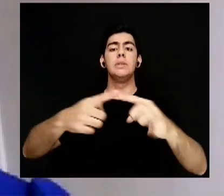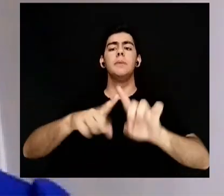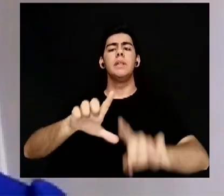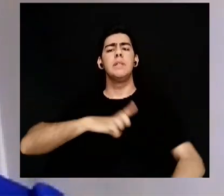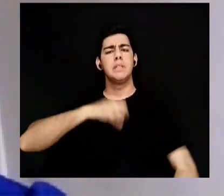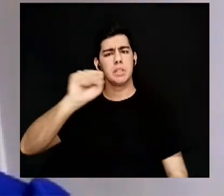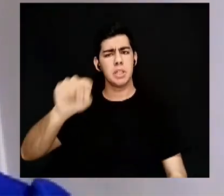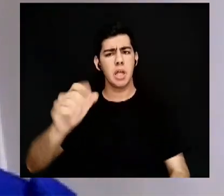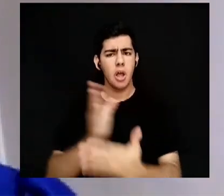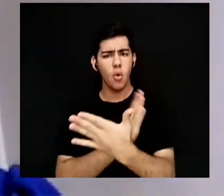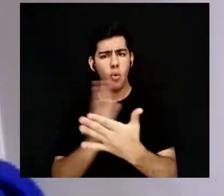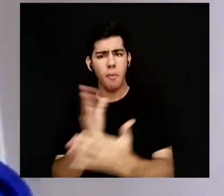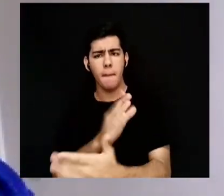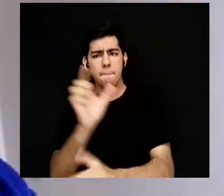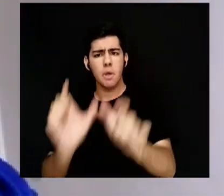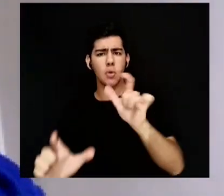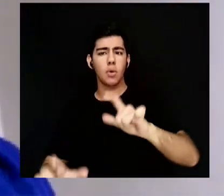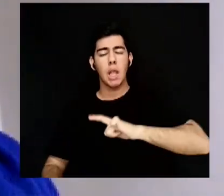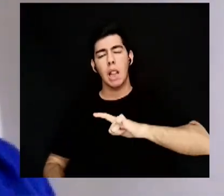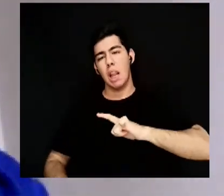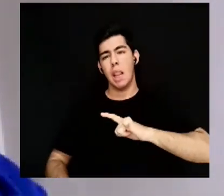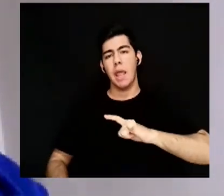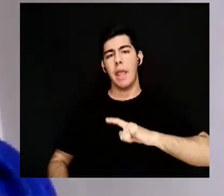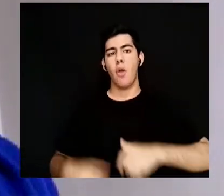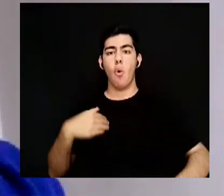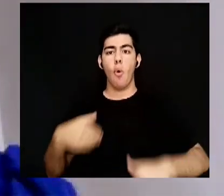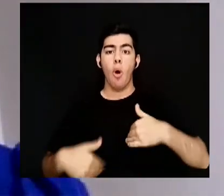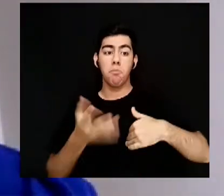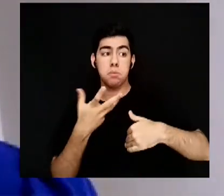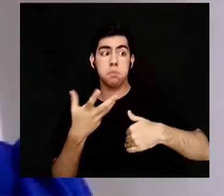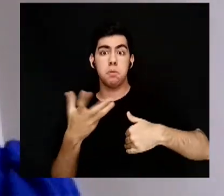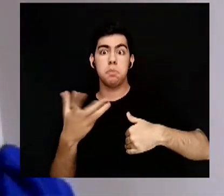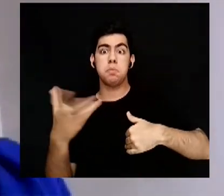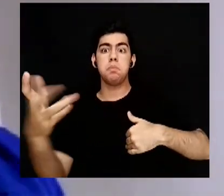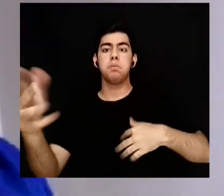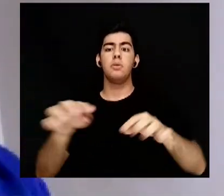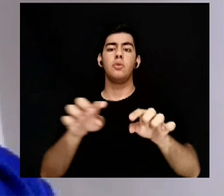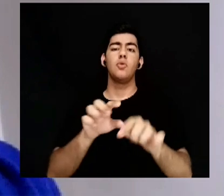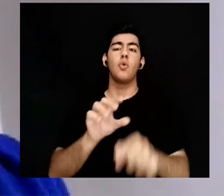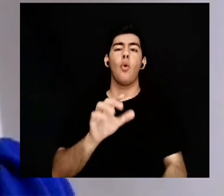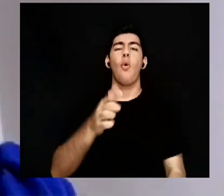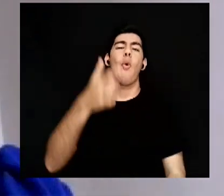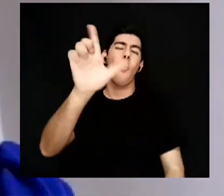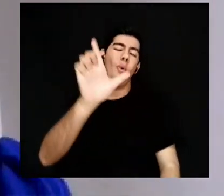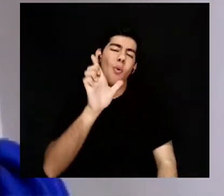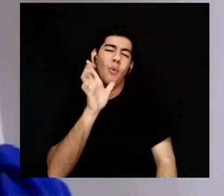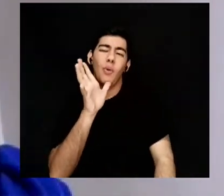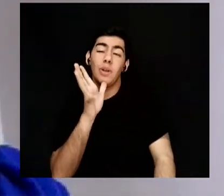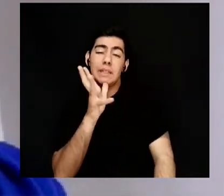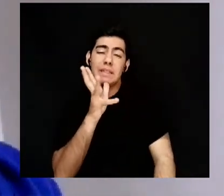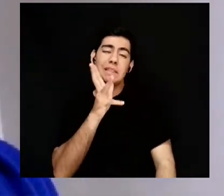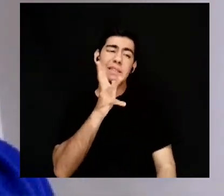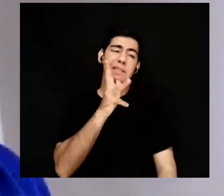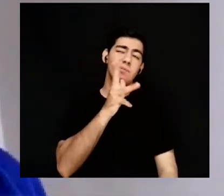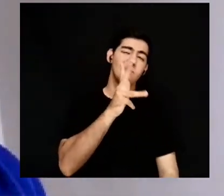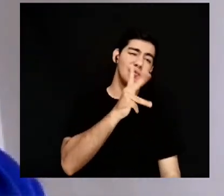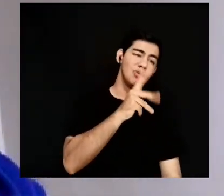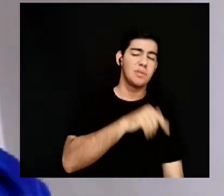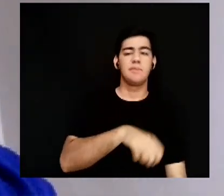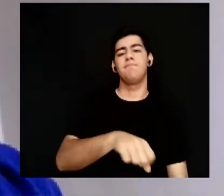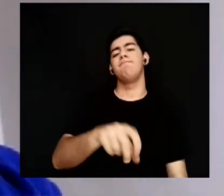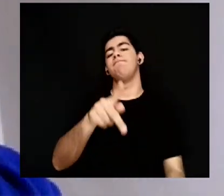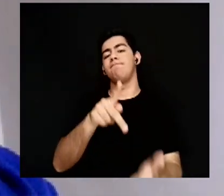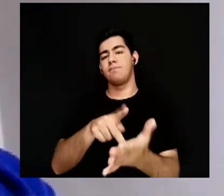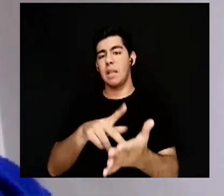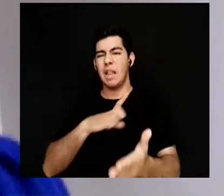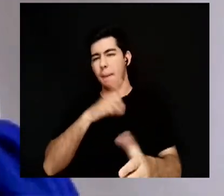mais acelerado, tem pessoas que têm um metabolismo menos acelerado, sim, existem pessoas que realmente comem muito pouco, comem